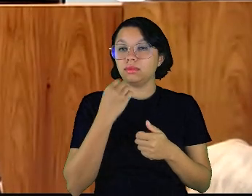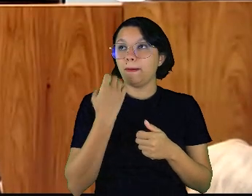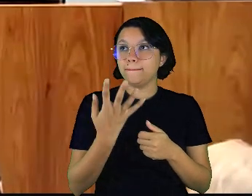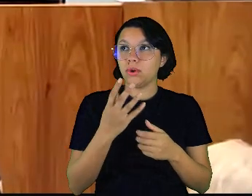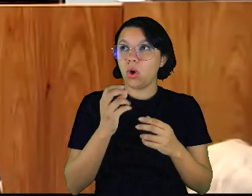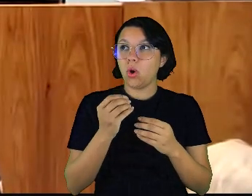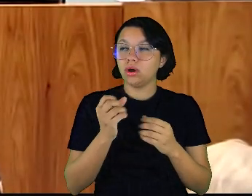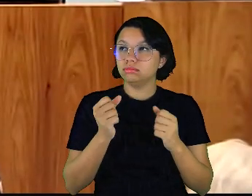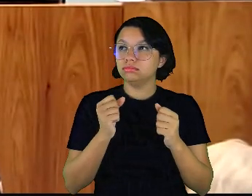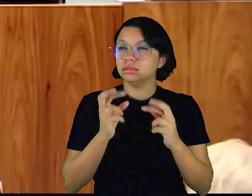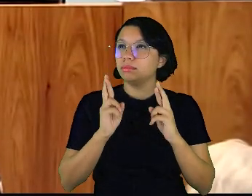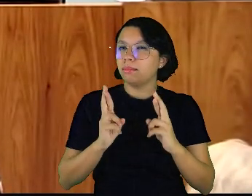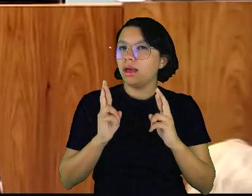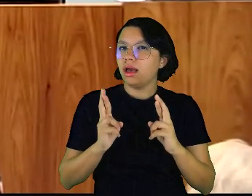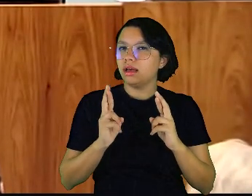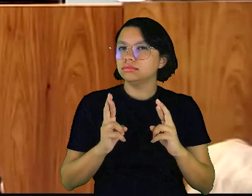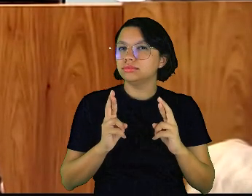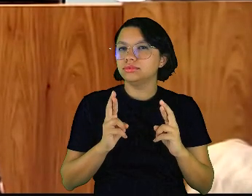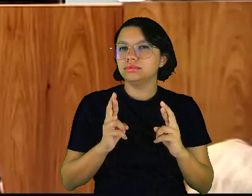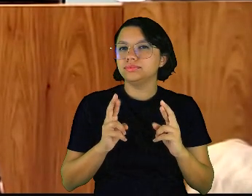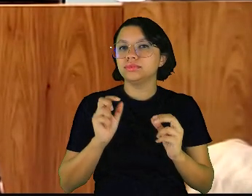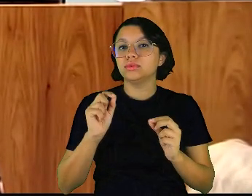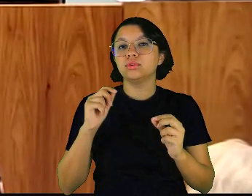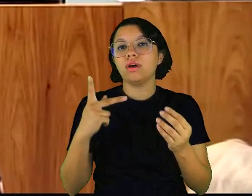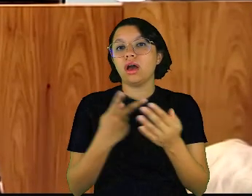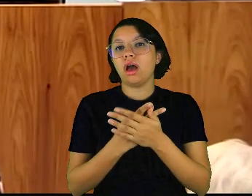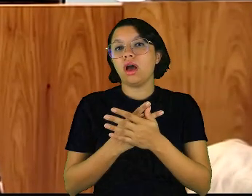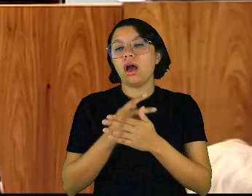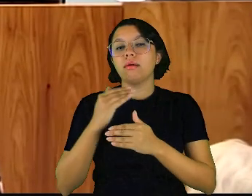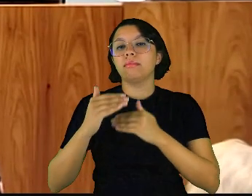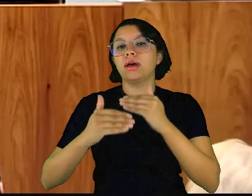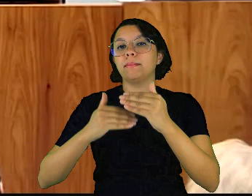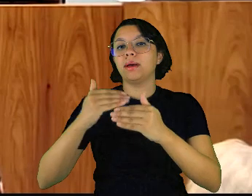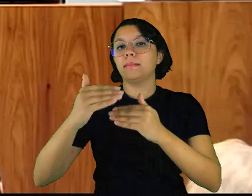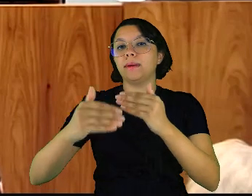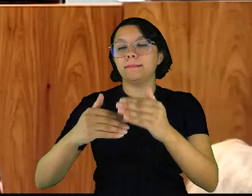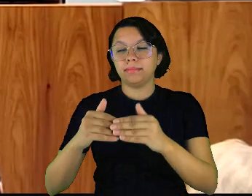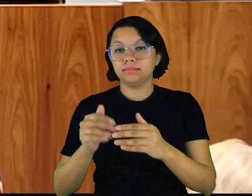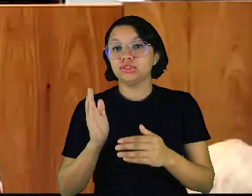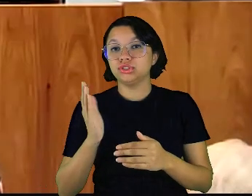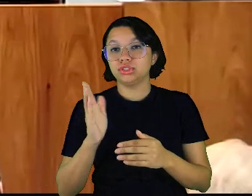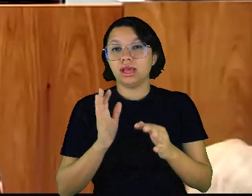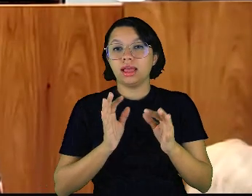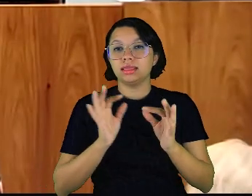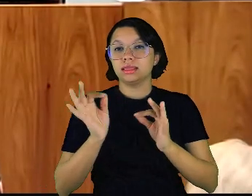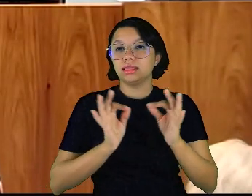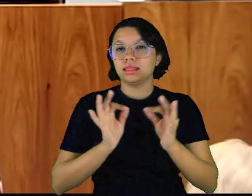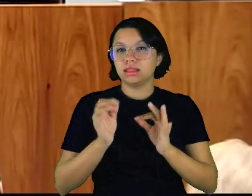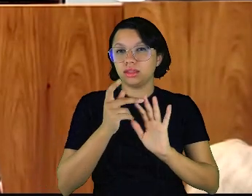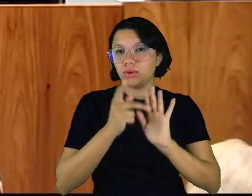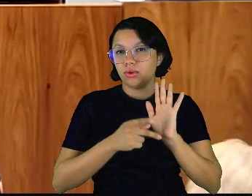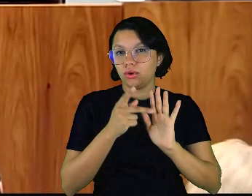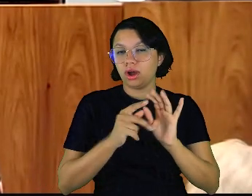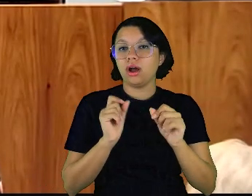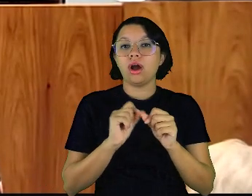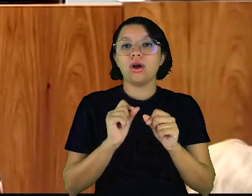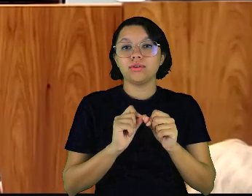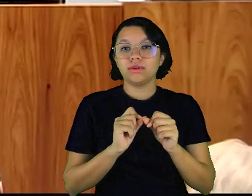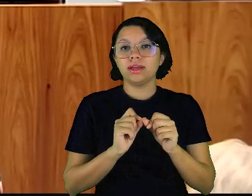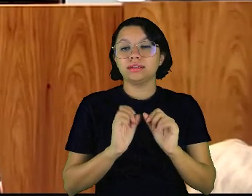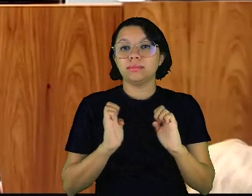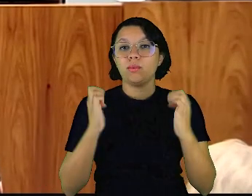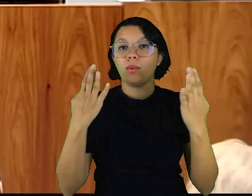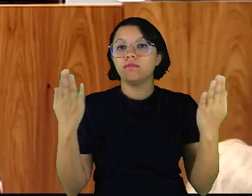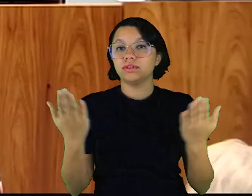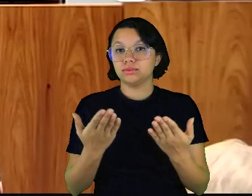muito boa expectativa o que vai decorrer daqui e já na programação feita aqui para